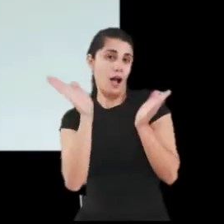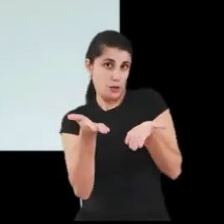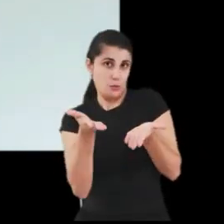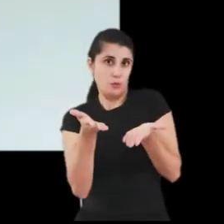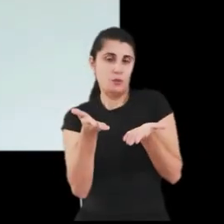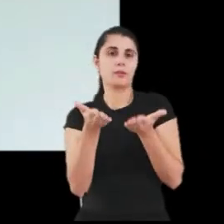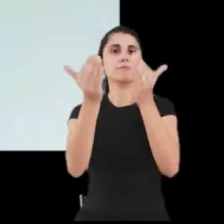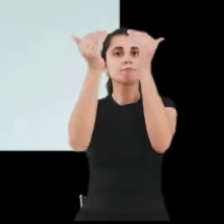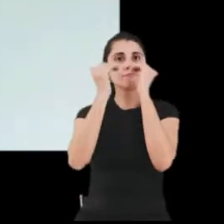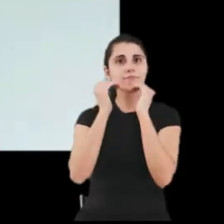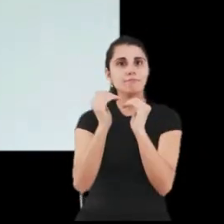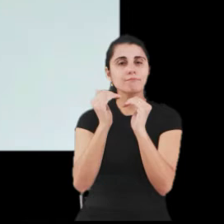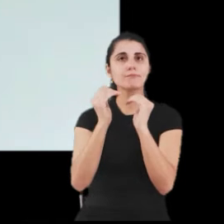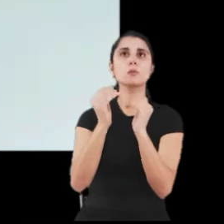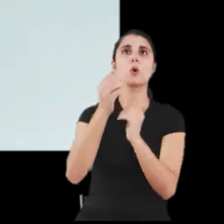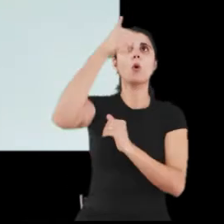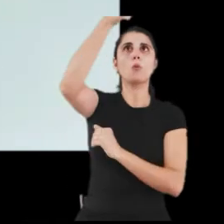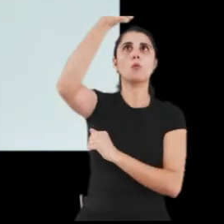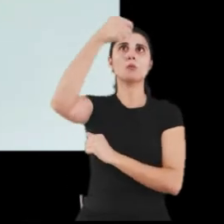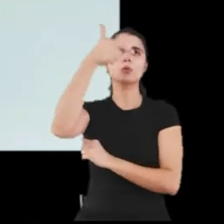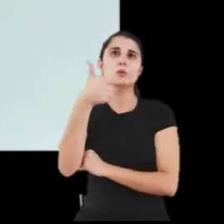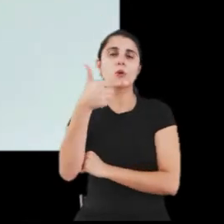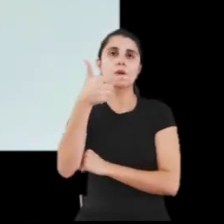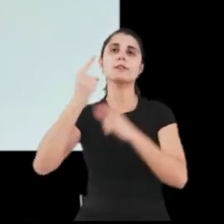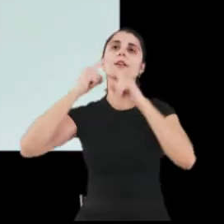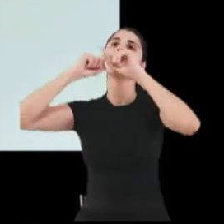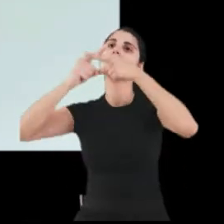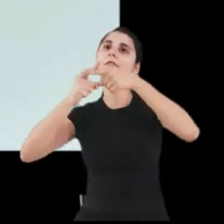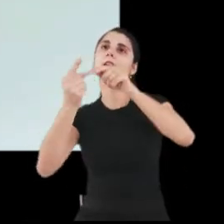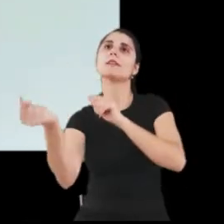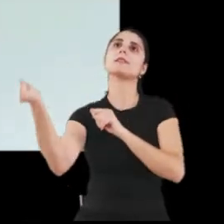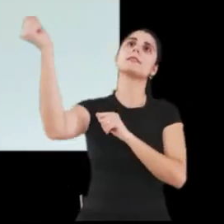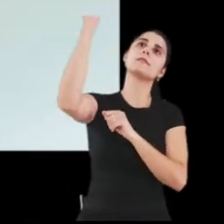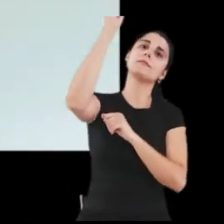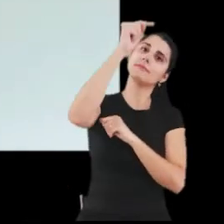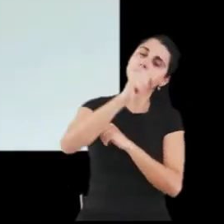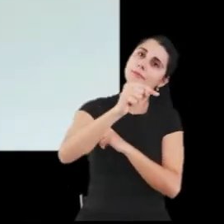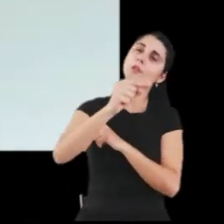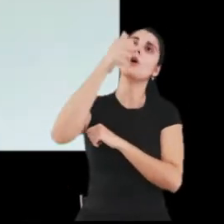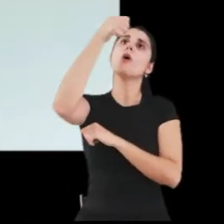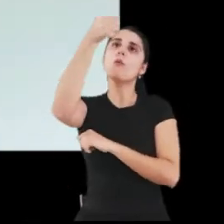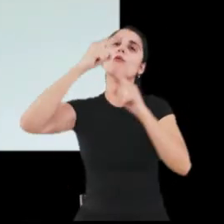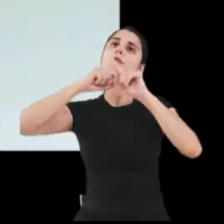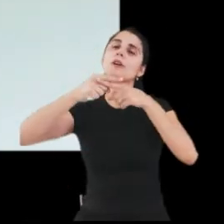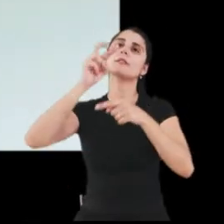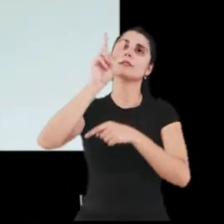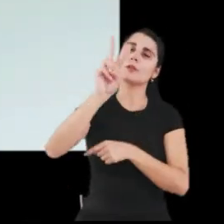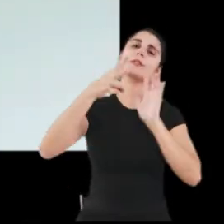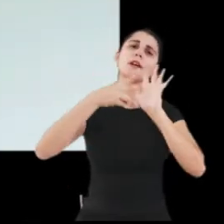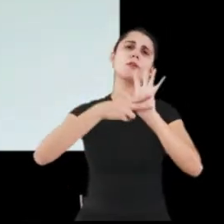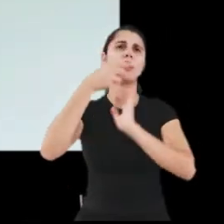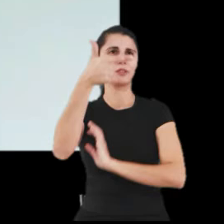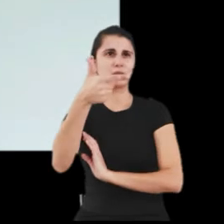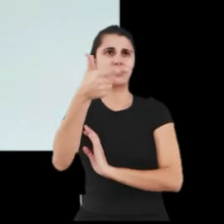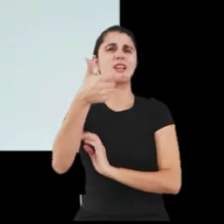pego os dois divisores que eu tenho aqui e multiplico pelo segundo fator. 1 vezes 2 dá 2. Não